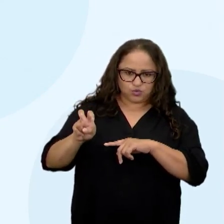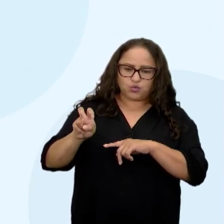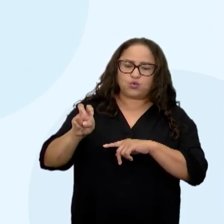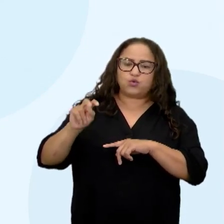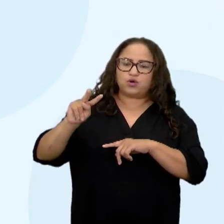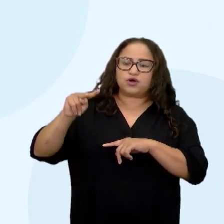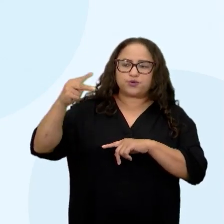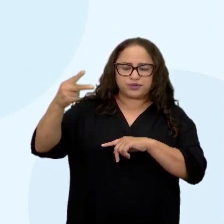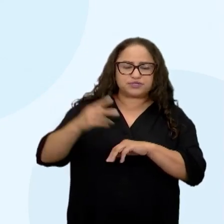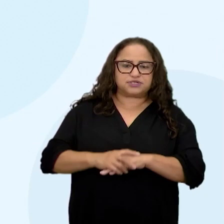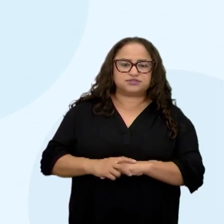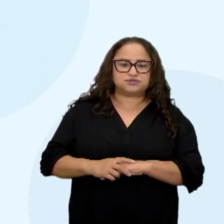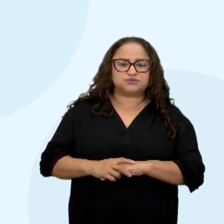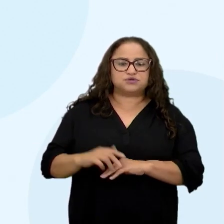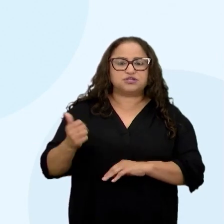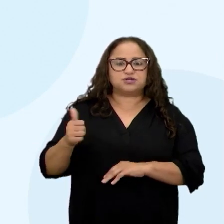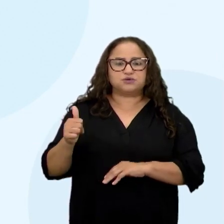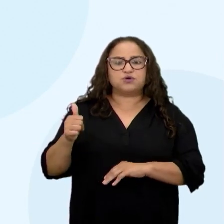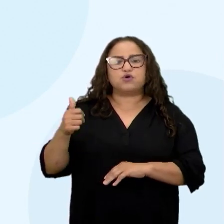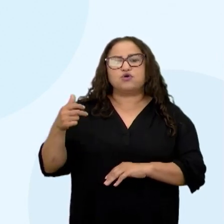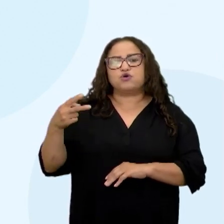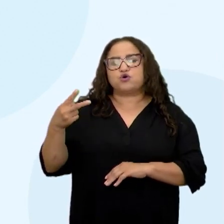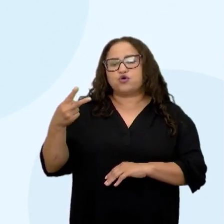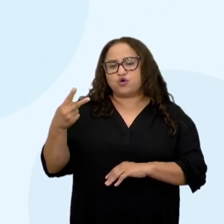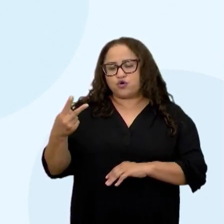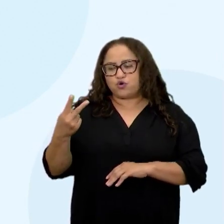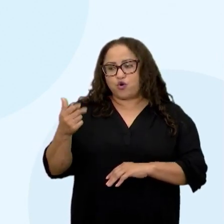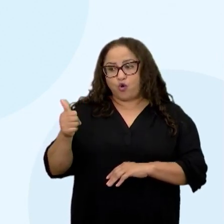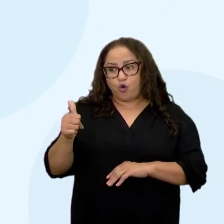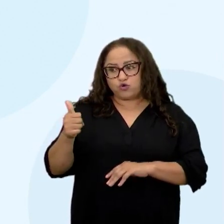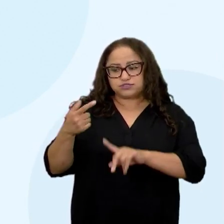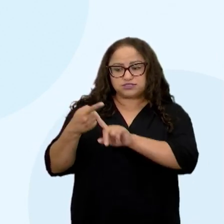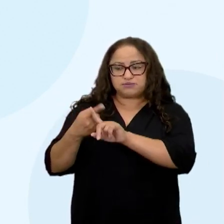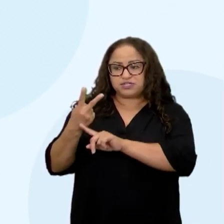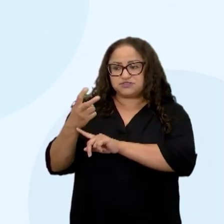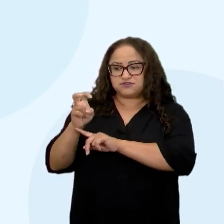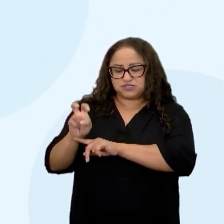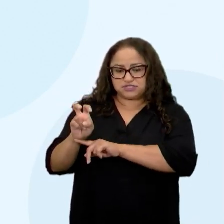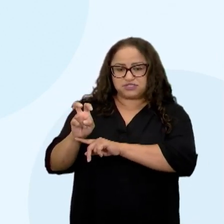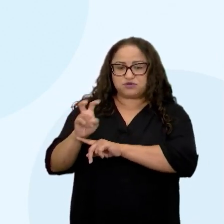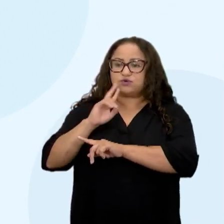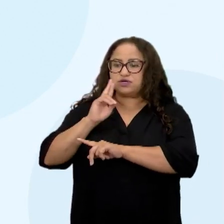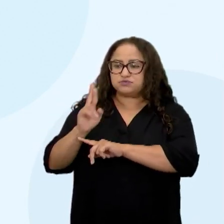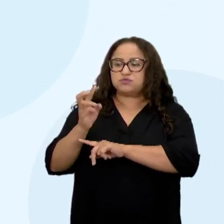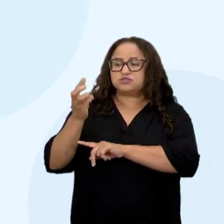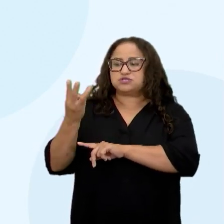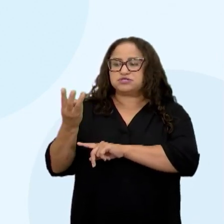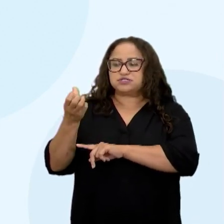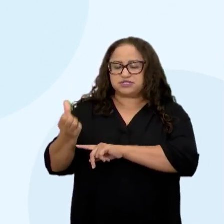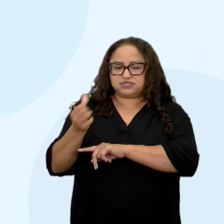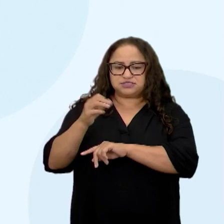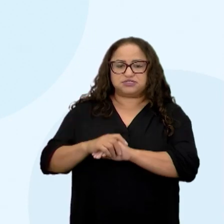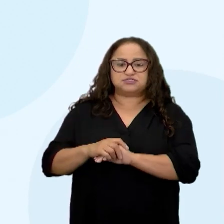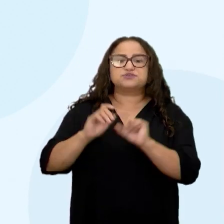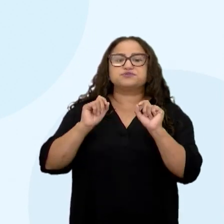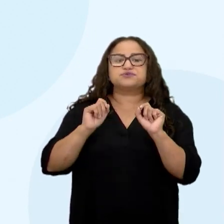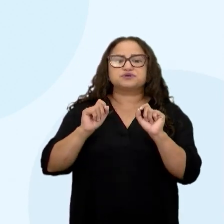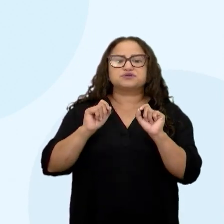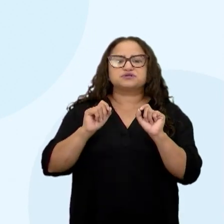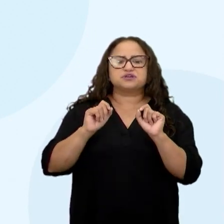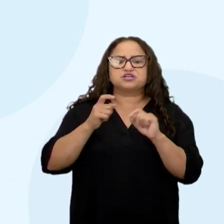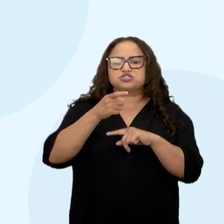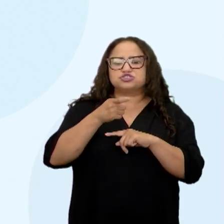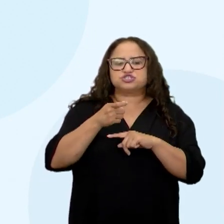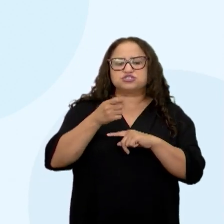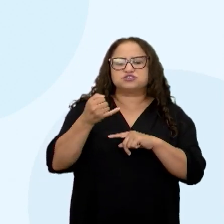igual ouse mais 25 que dá 36 porque agora o que que eu faço só x menos 5 ao quadrado é